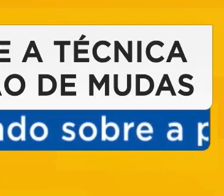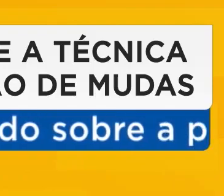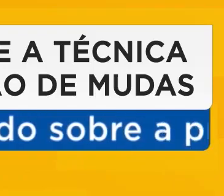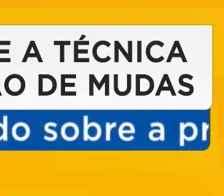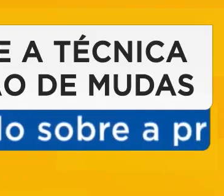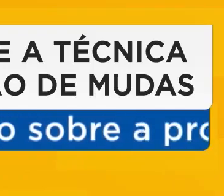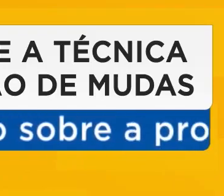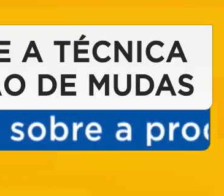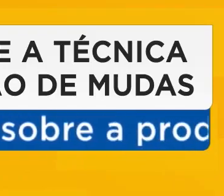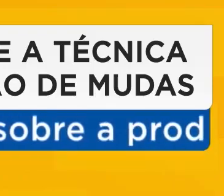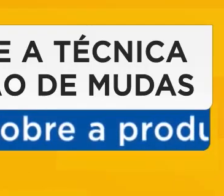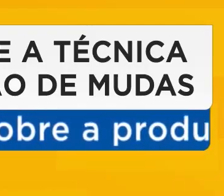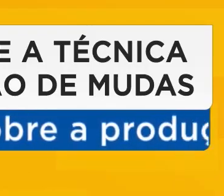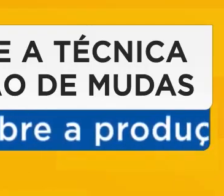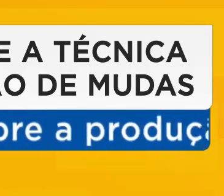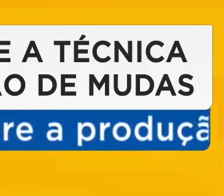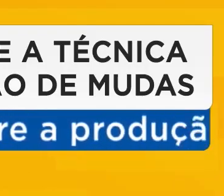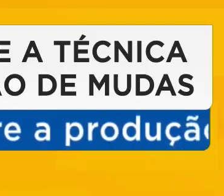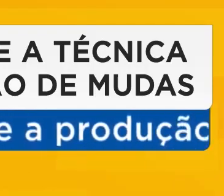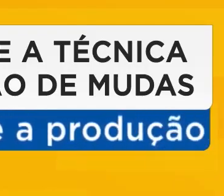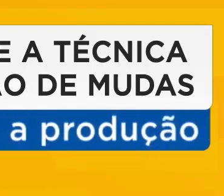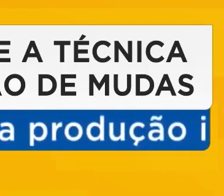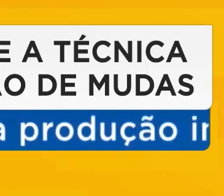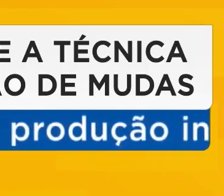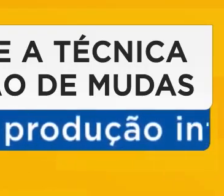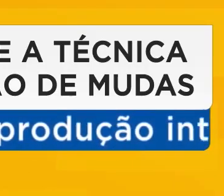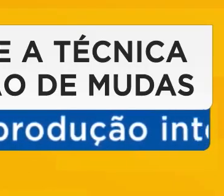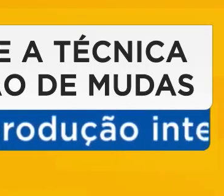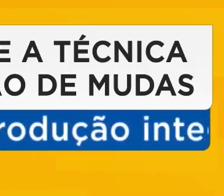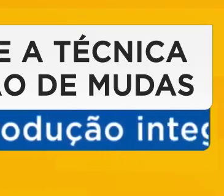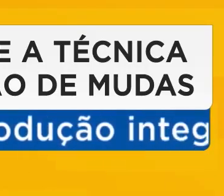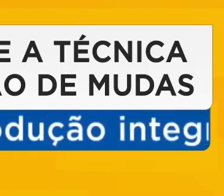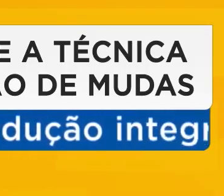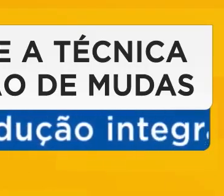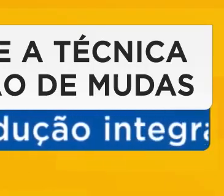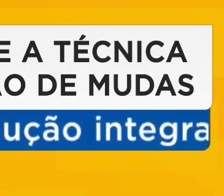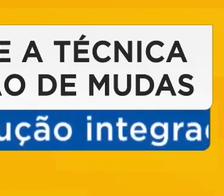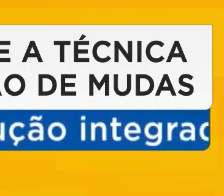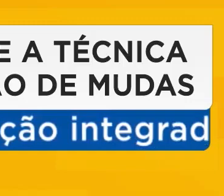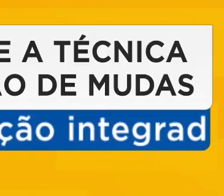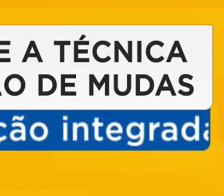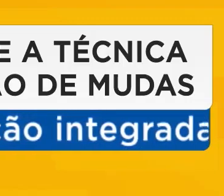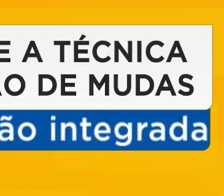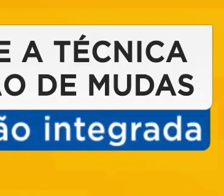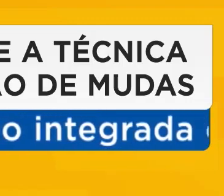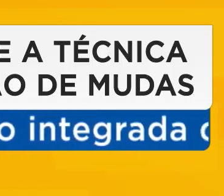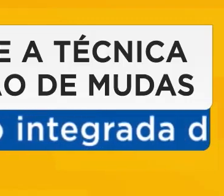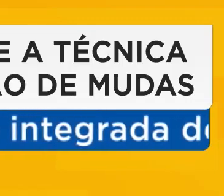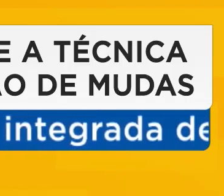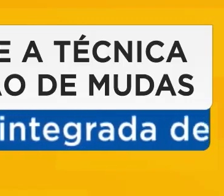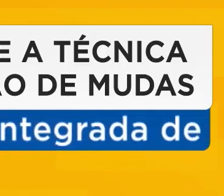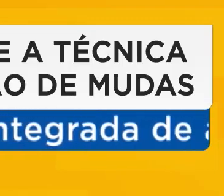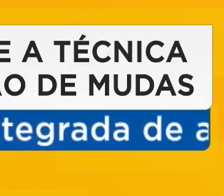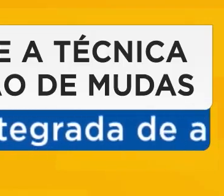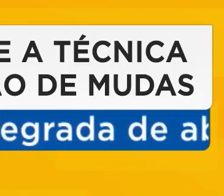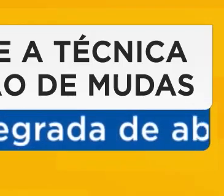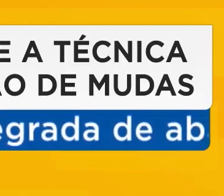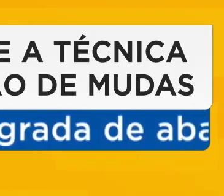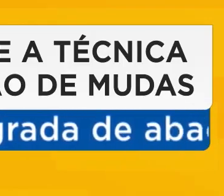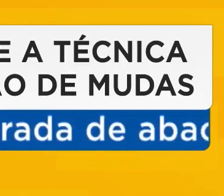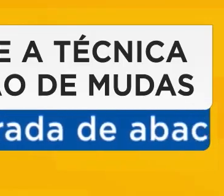O abacaxi do Tocantins chegou nesse ponto, o qual está hoje, muito em função do trabalho que o